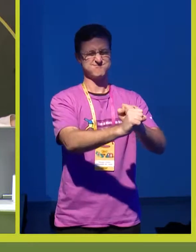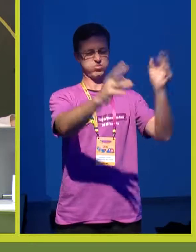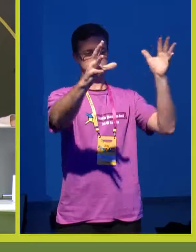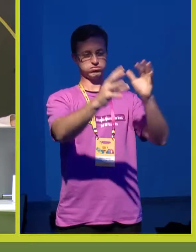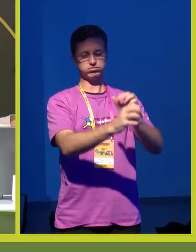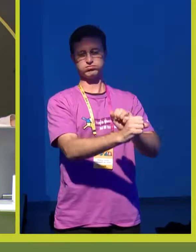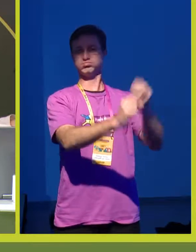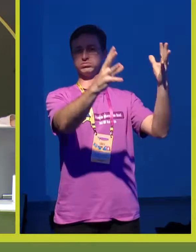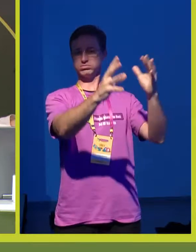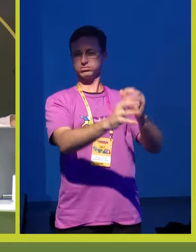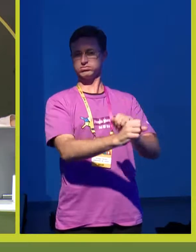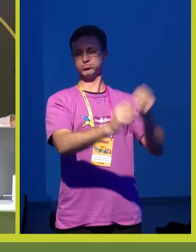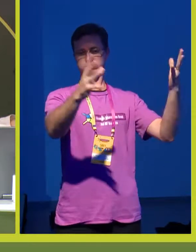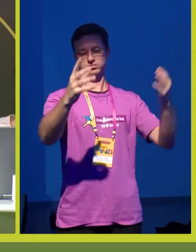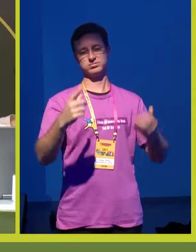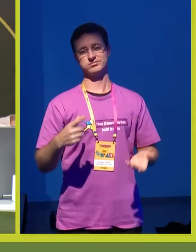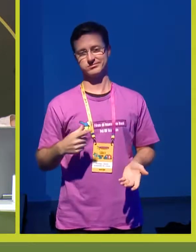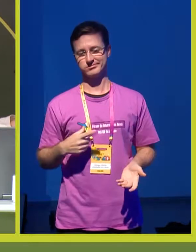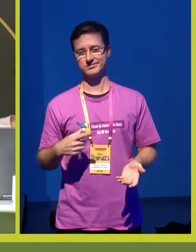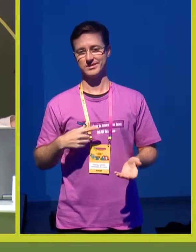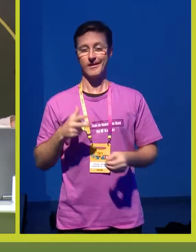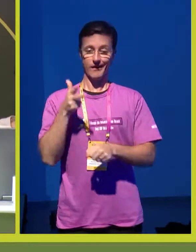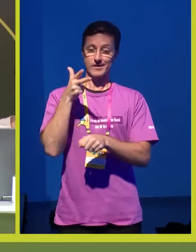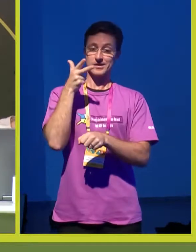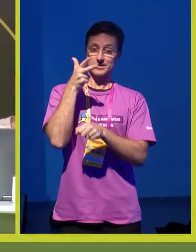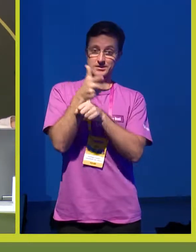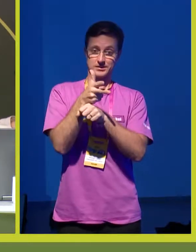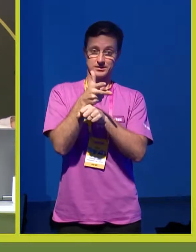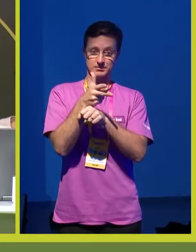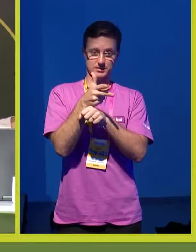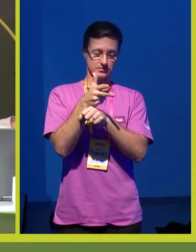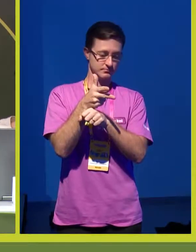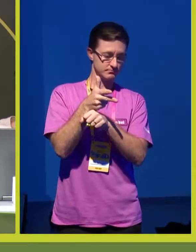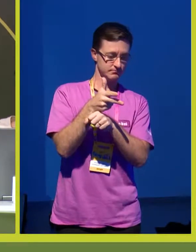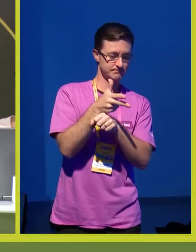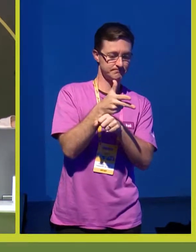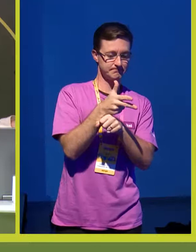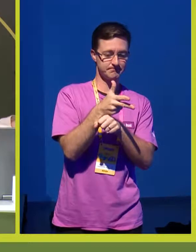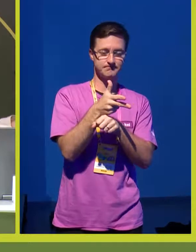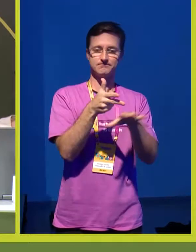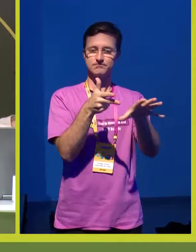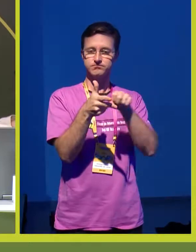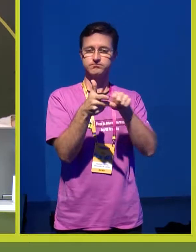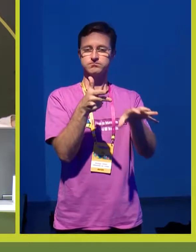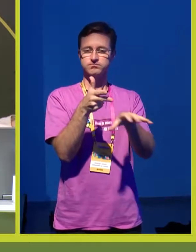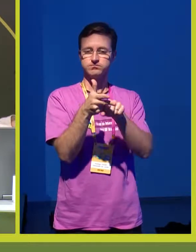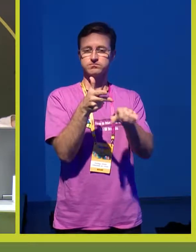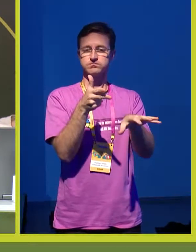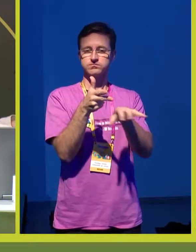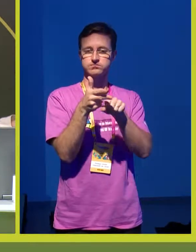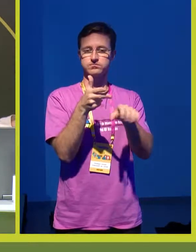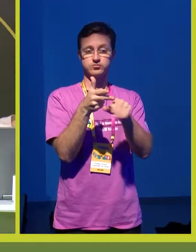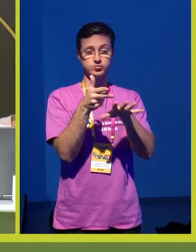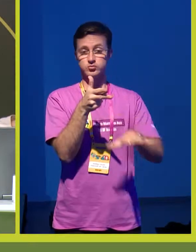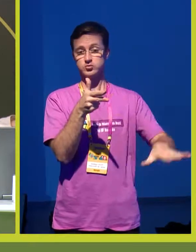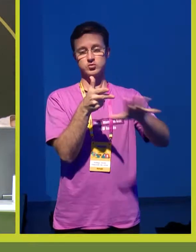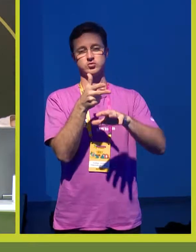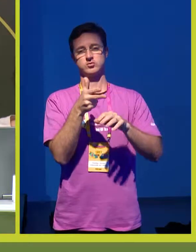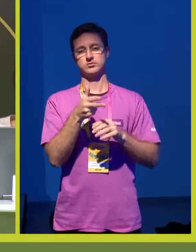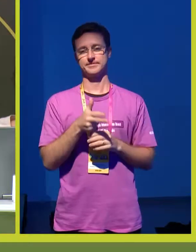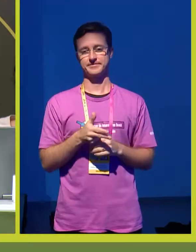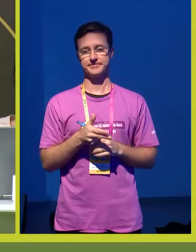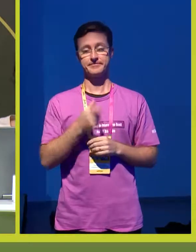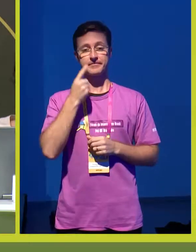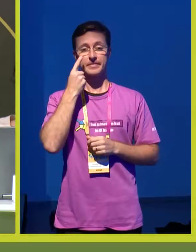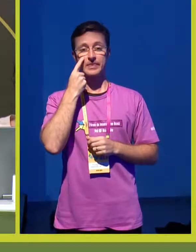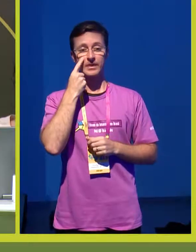terminal. As câmeras do circuito fechado gravam a cena, a gente vê a